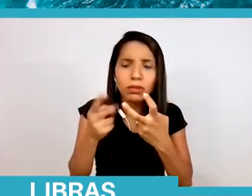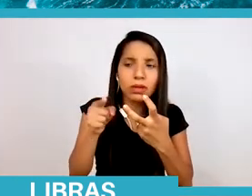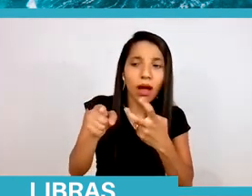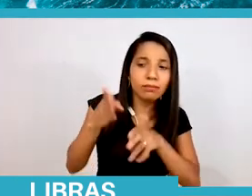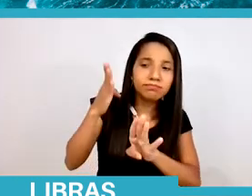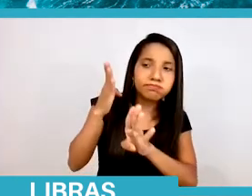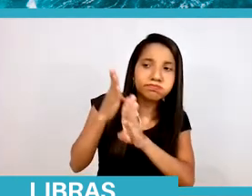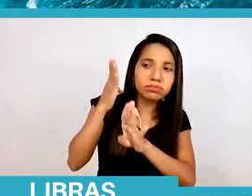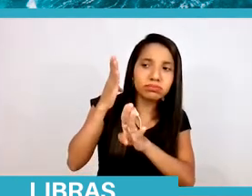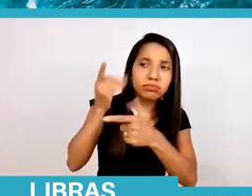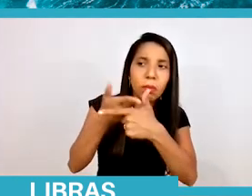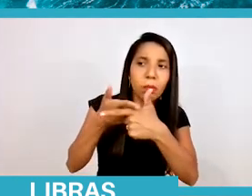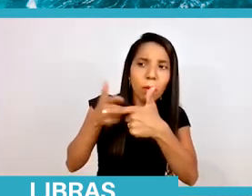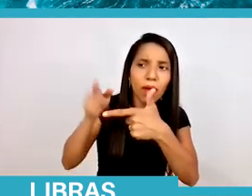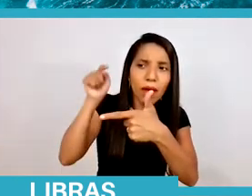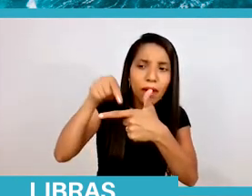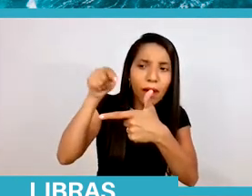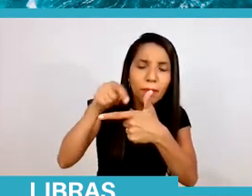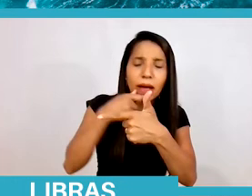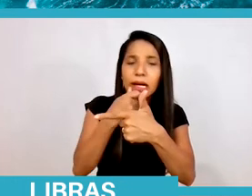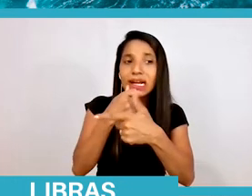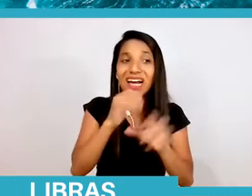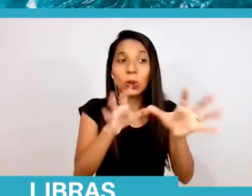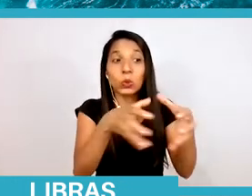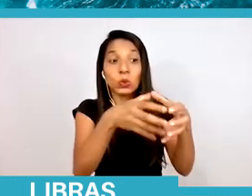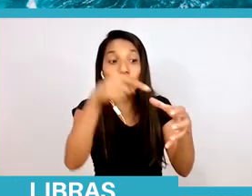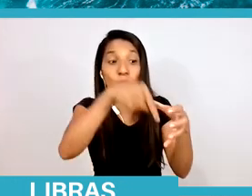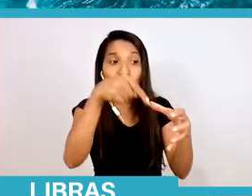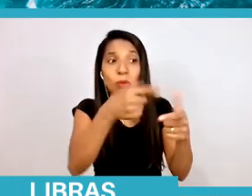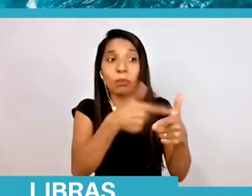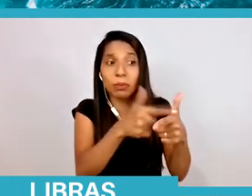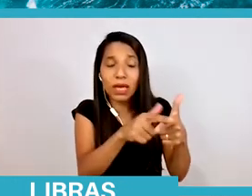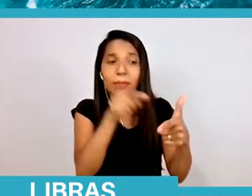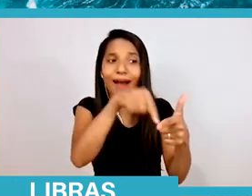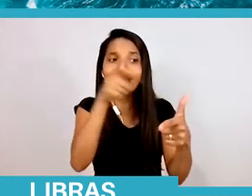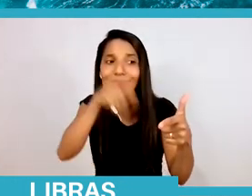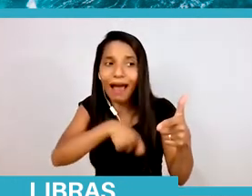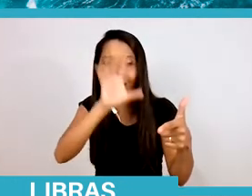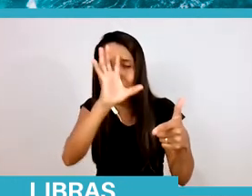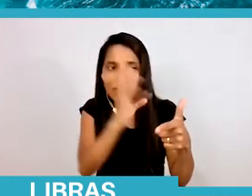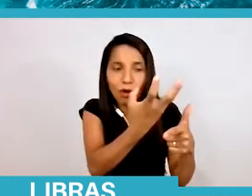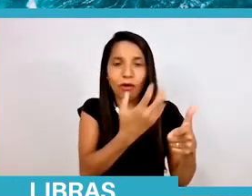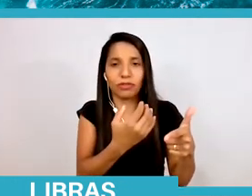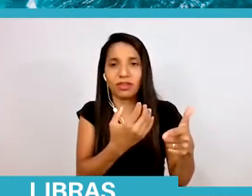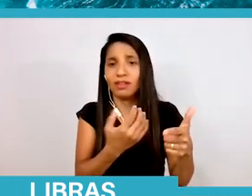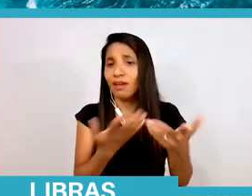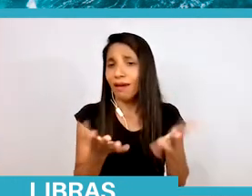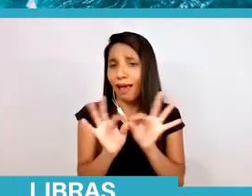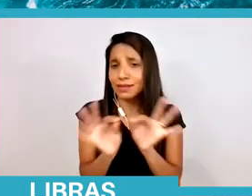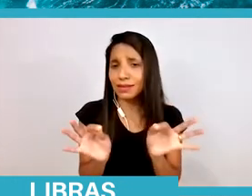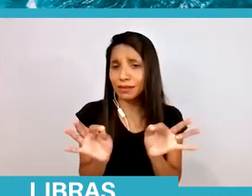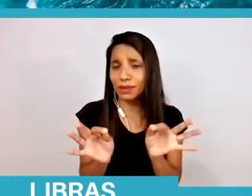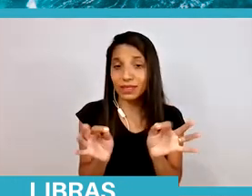problema de algum público específico que você consegue resolver, do que ter que ter uma ideia brilhante para